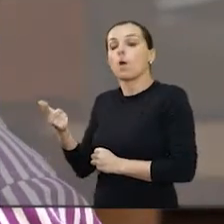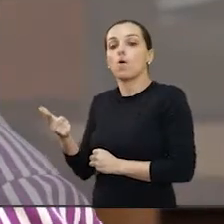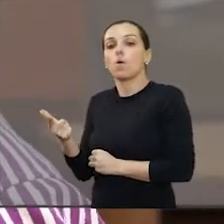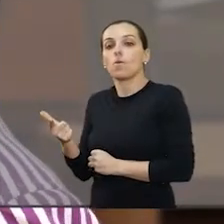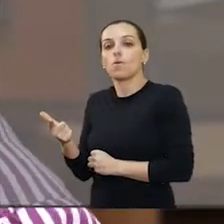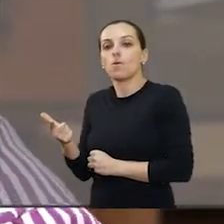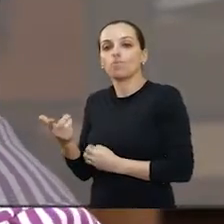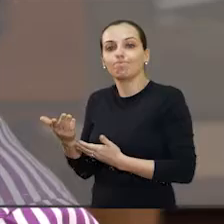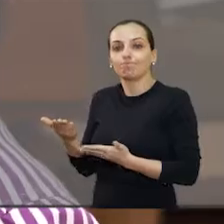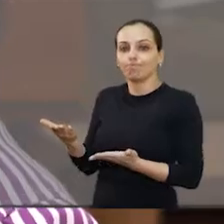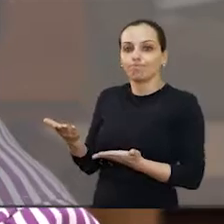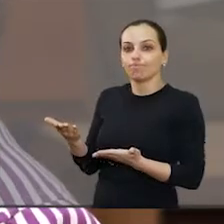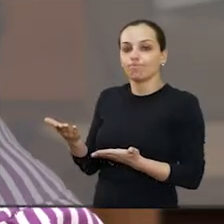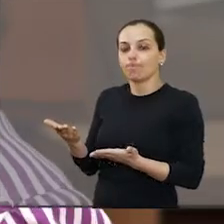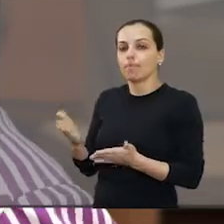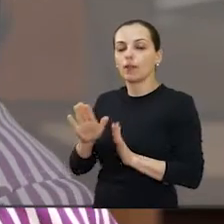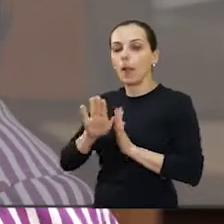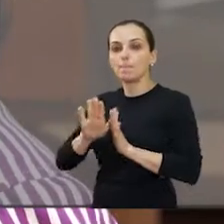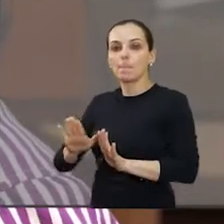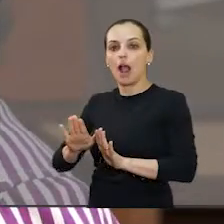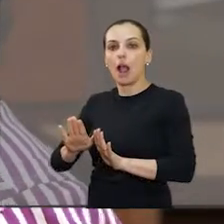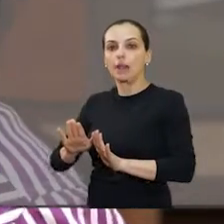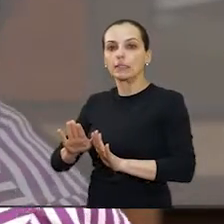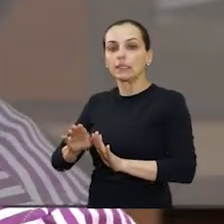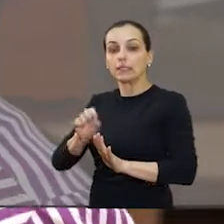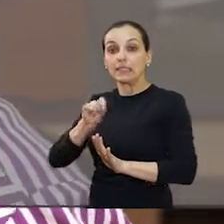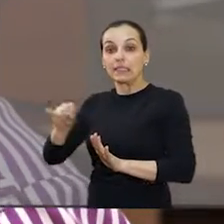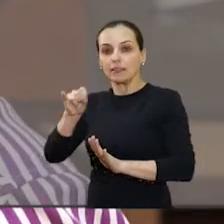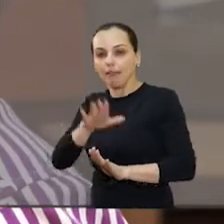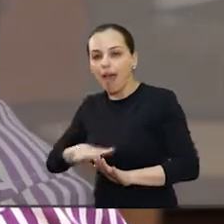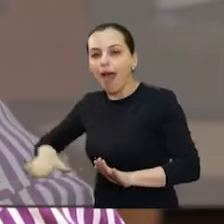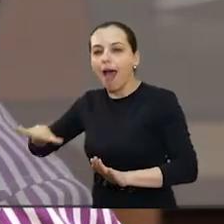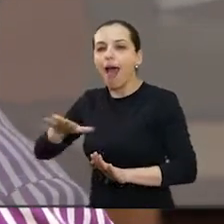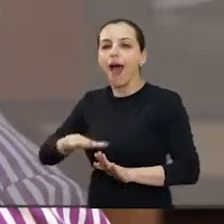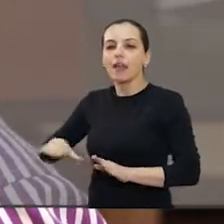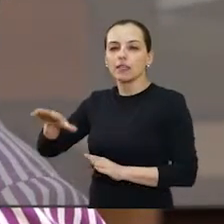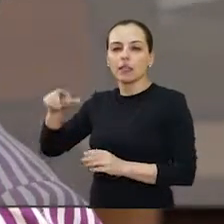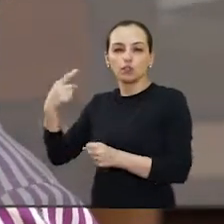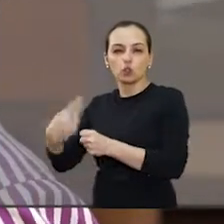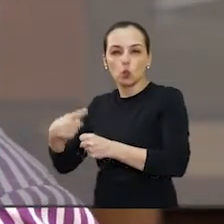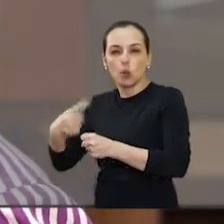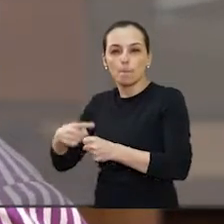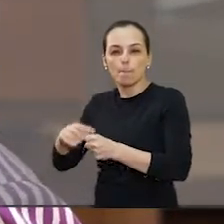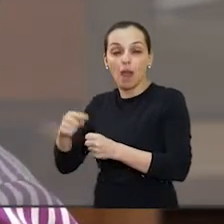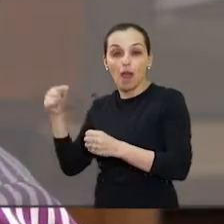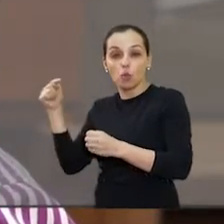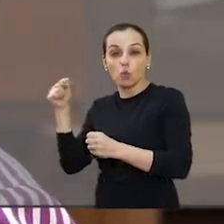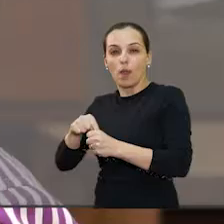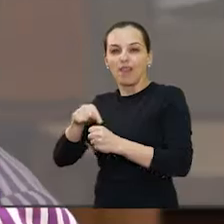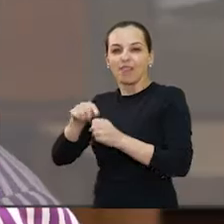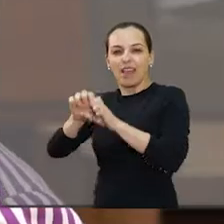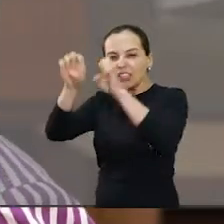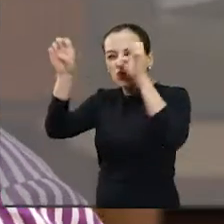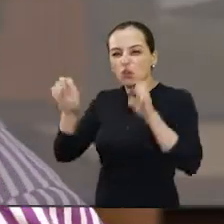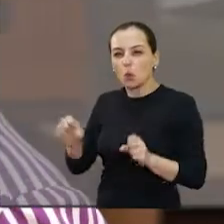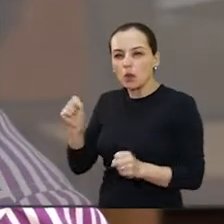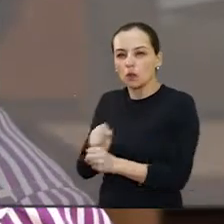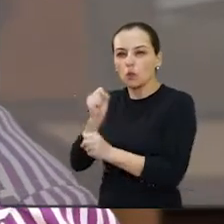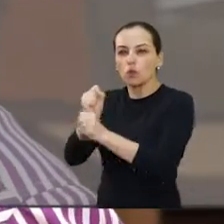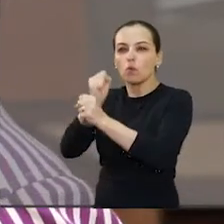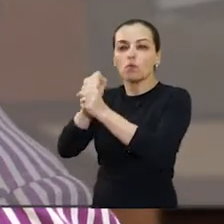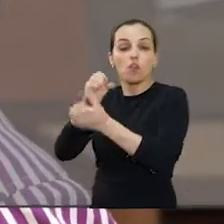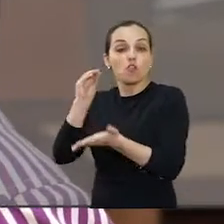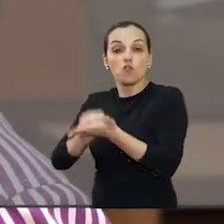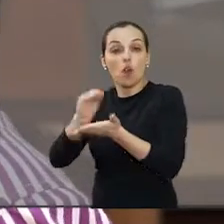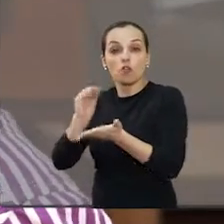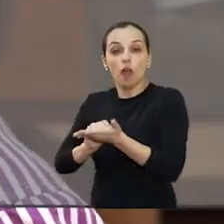gente, quando sente que há alguns empecilhos, né, na questão principalmente na questão da infraestrutura, então aí a